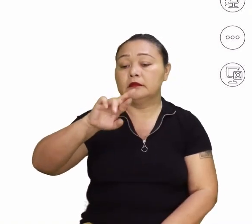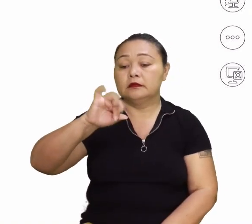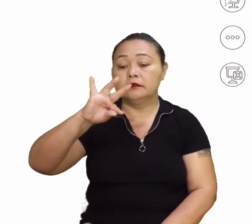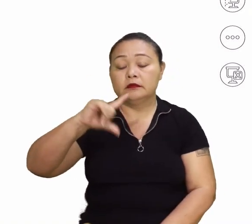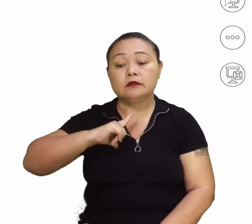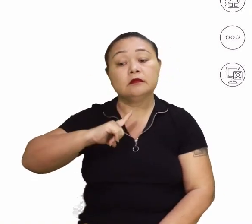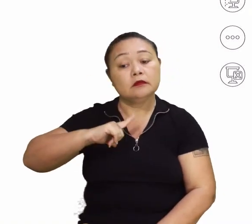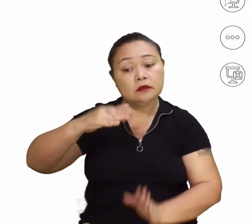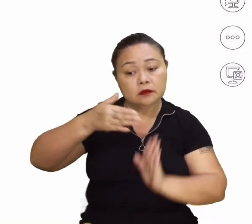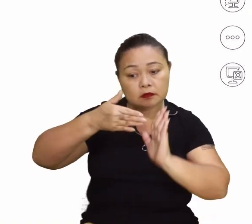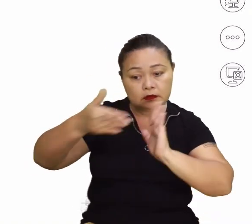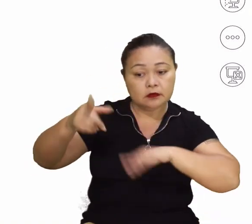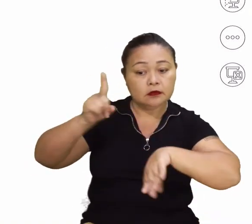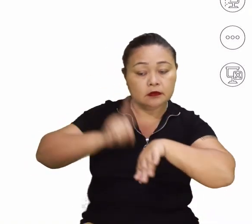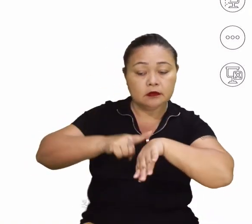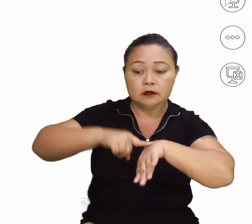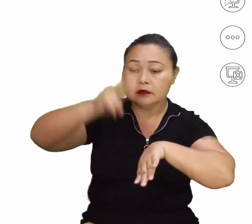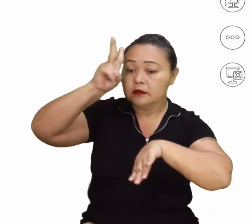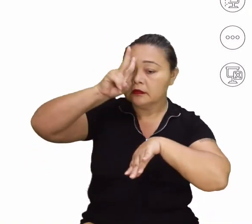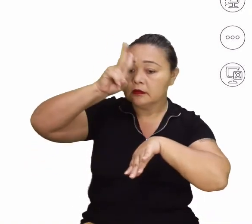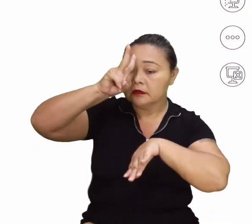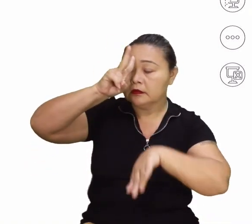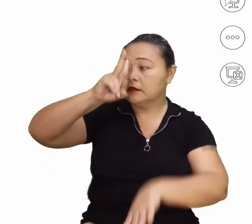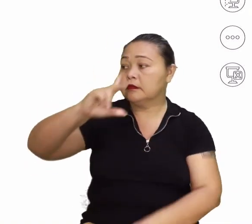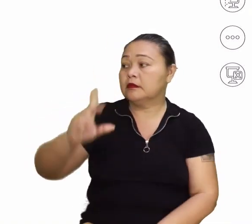determinado momento da história